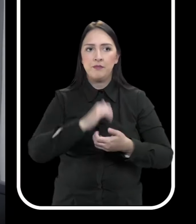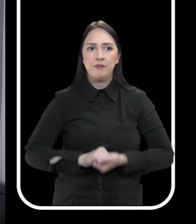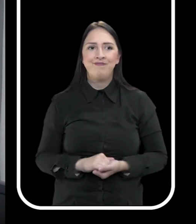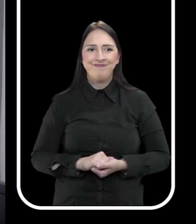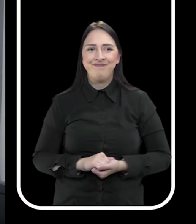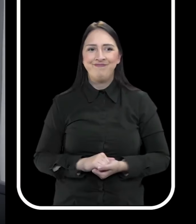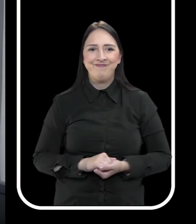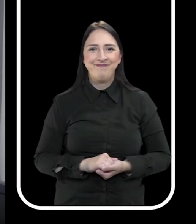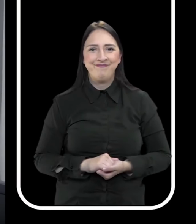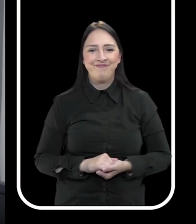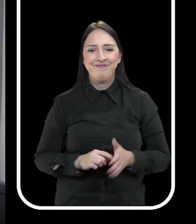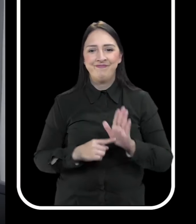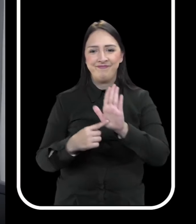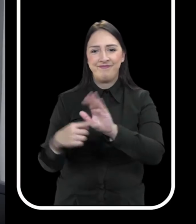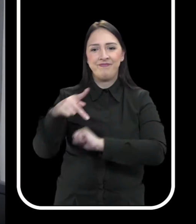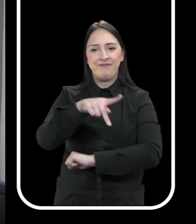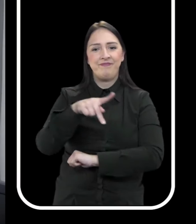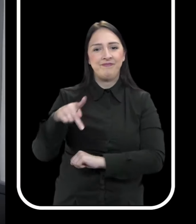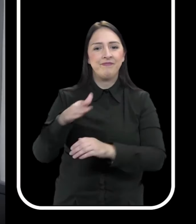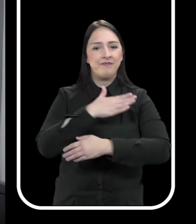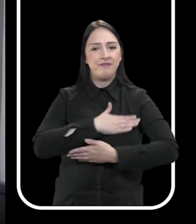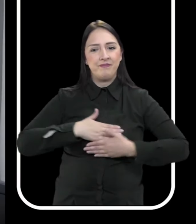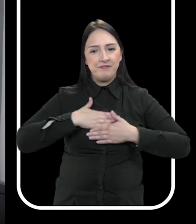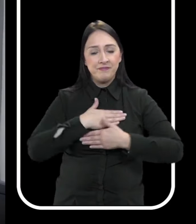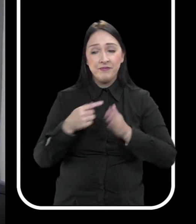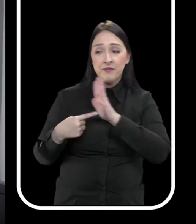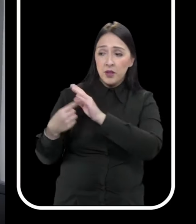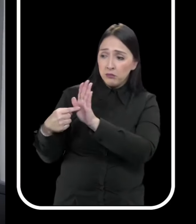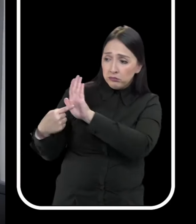apresentação. Alguma coisa adicional que o professor Carlos gostaria de